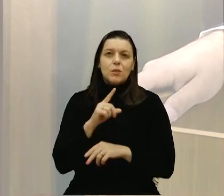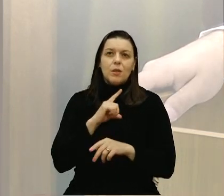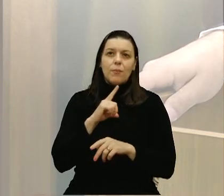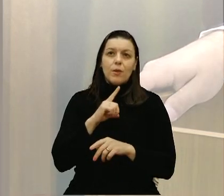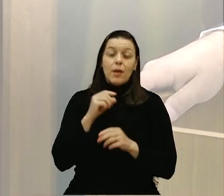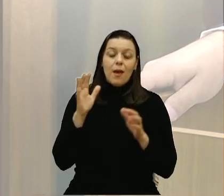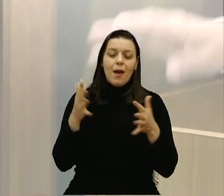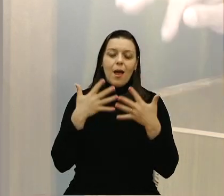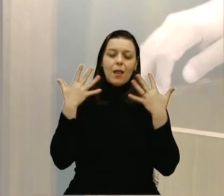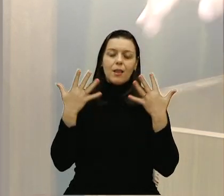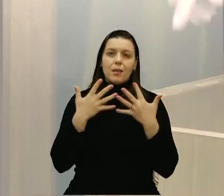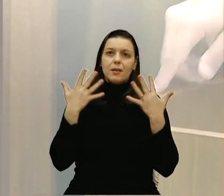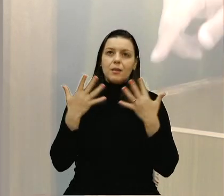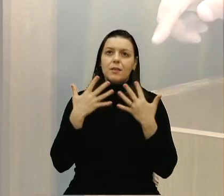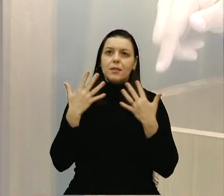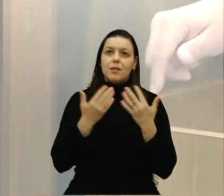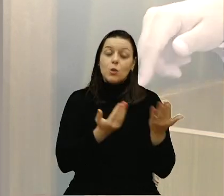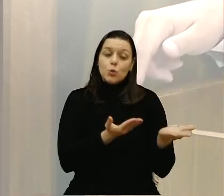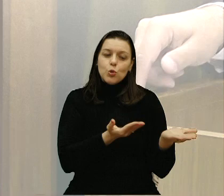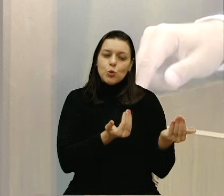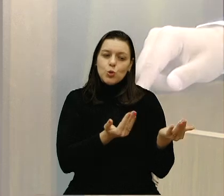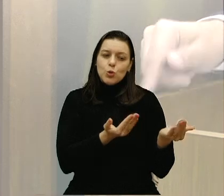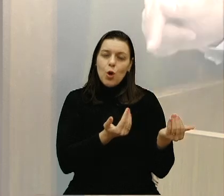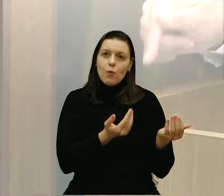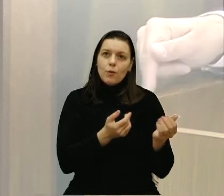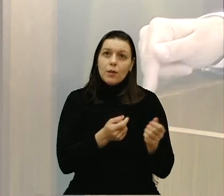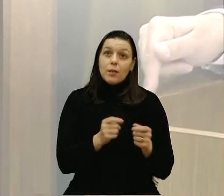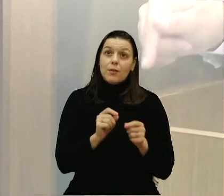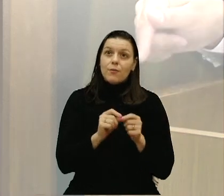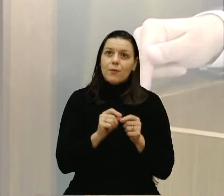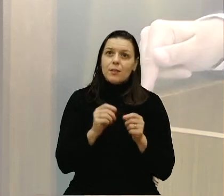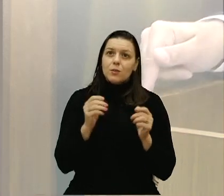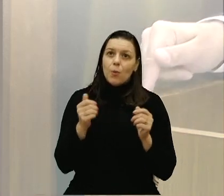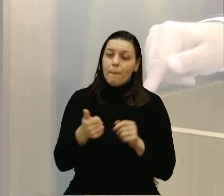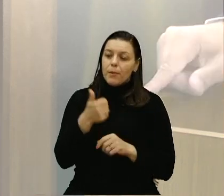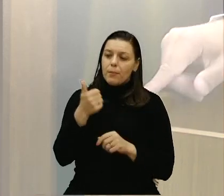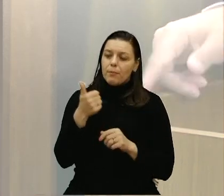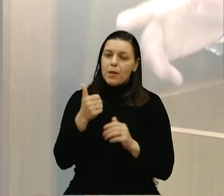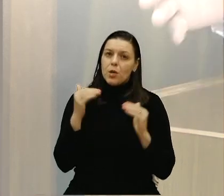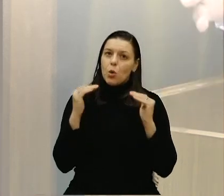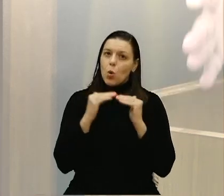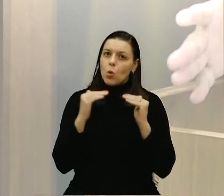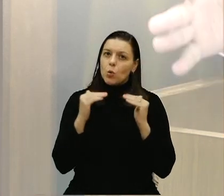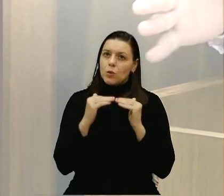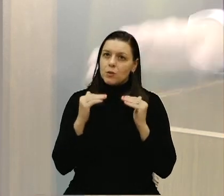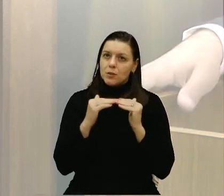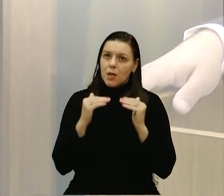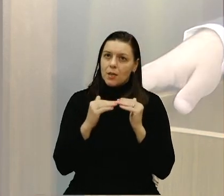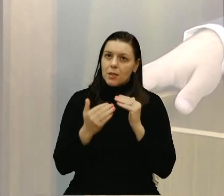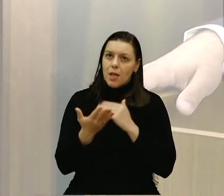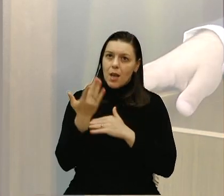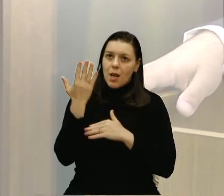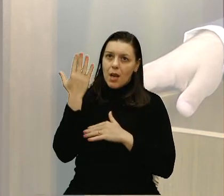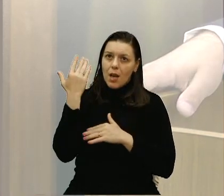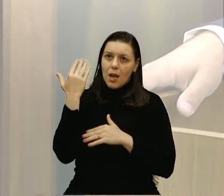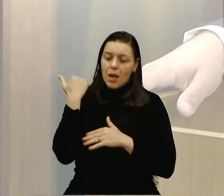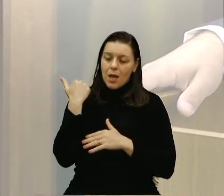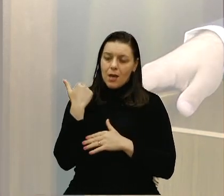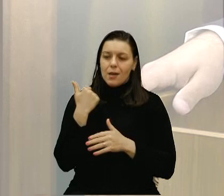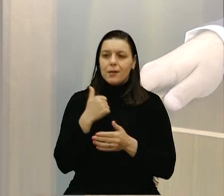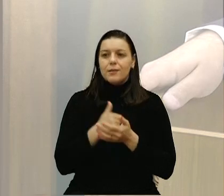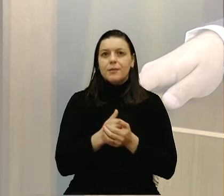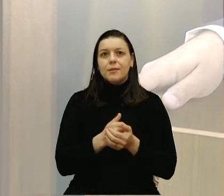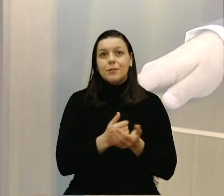de alegria o jovem que teve o seu primeiro contato com a religião de matriz africana, lá na pré-adolescência,